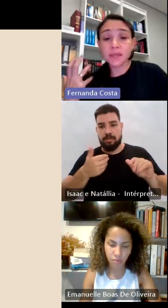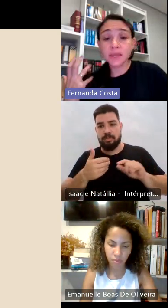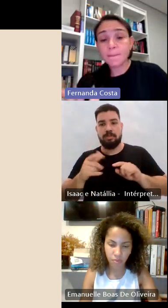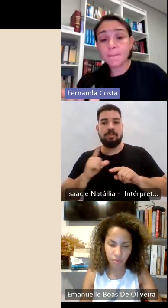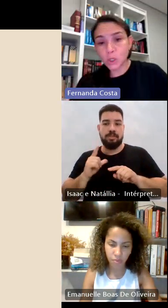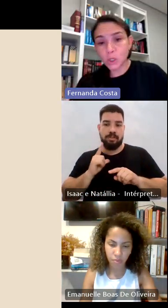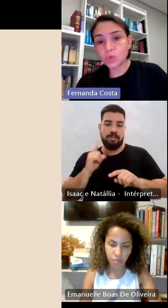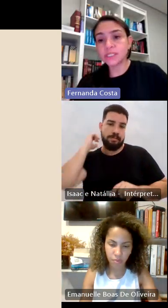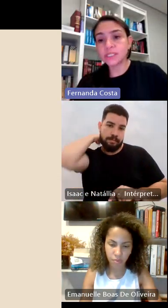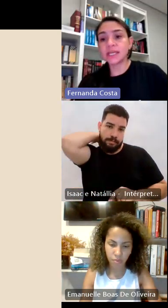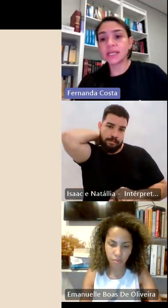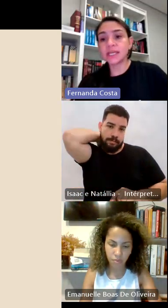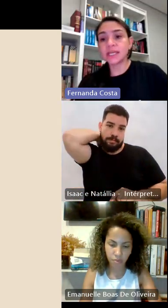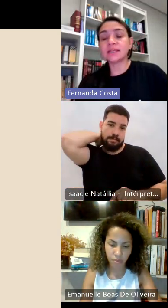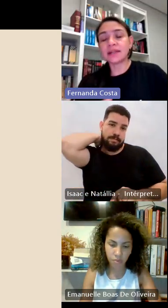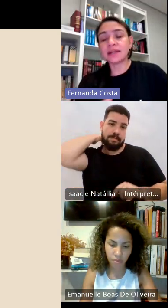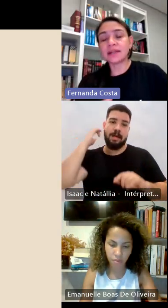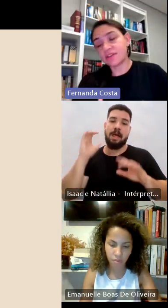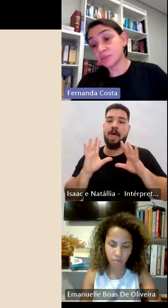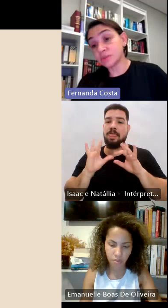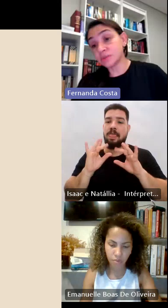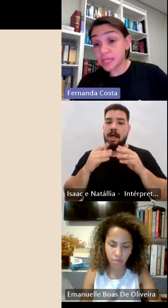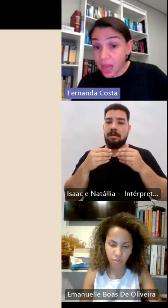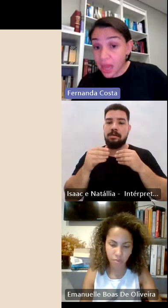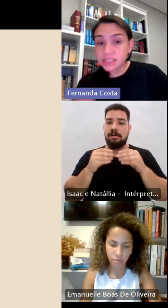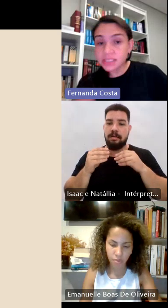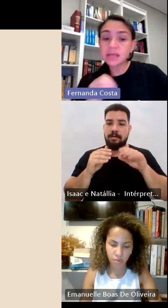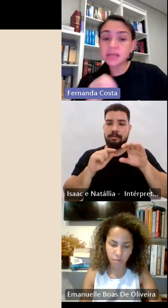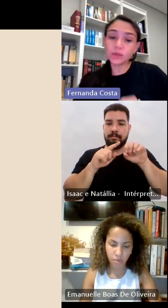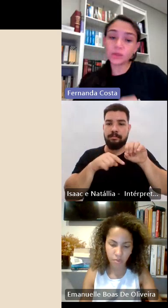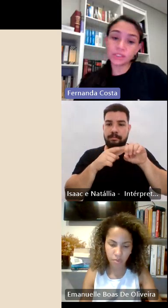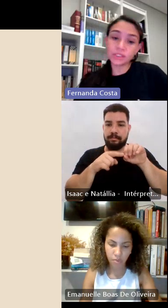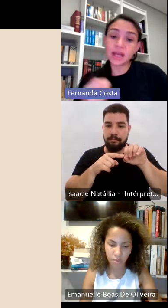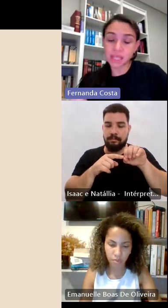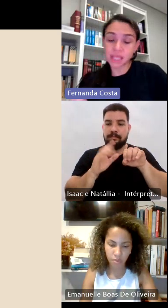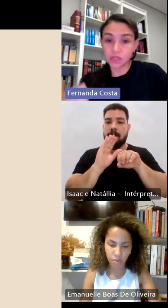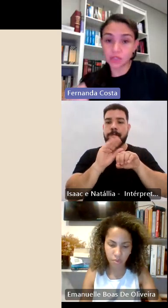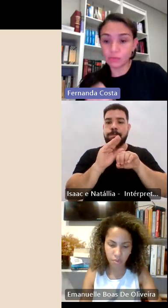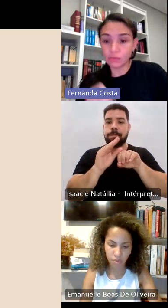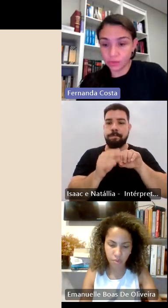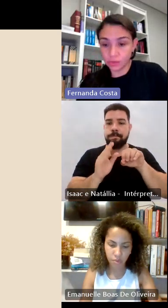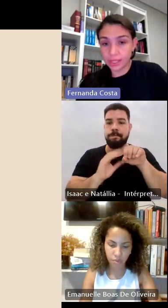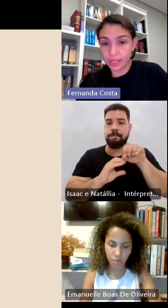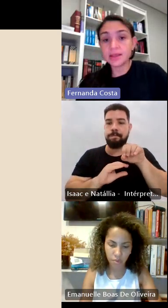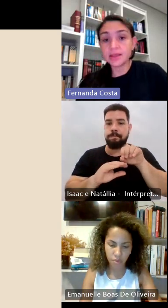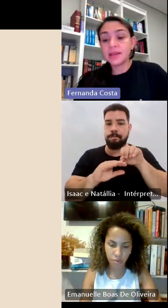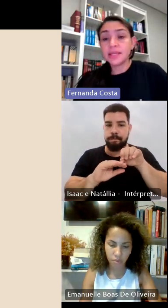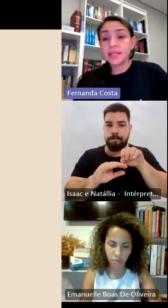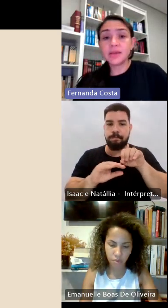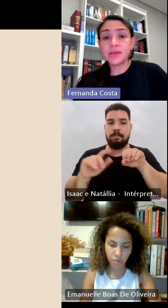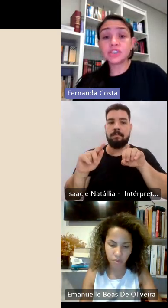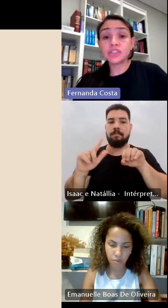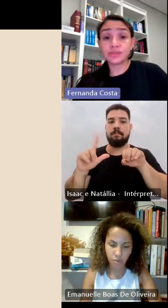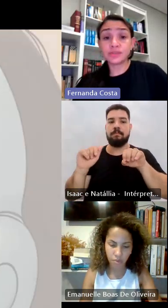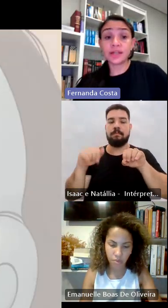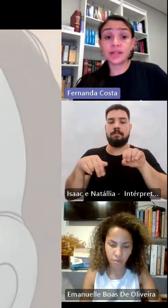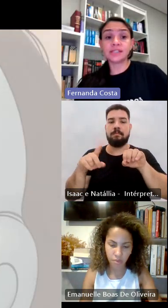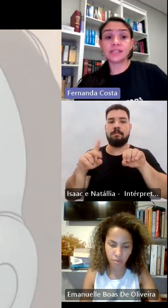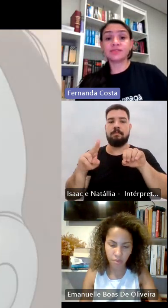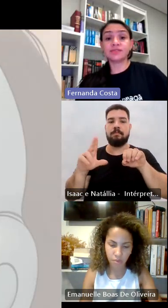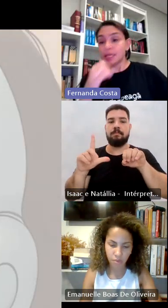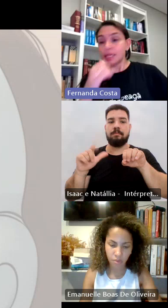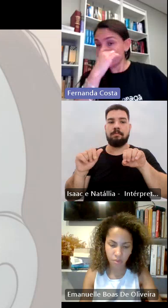que produzem, através das glândulas sebáceas, produzem a cera do ouvido, né? E aí, quando a gente